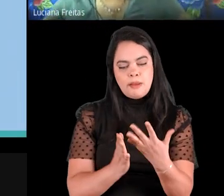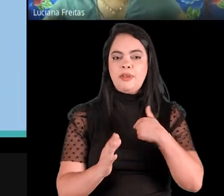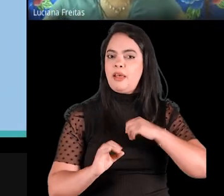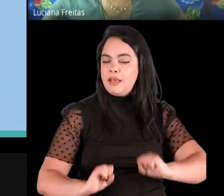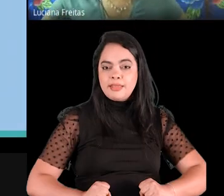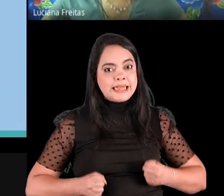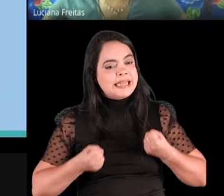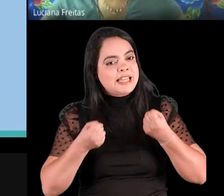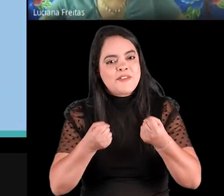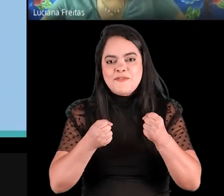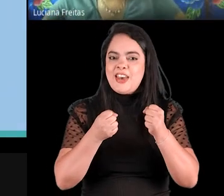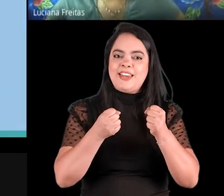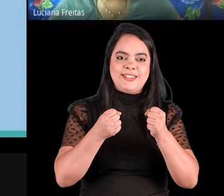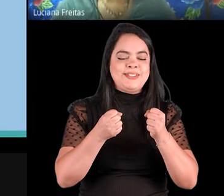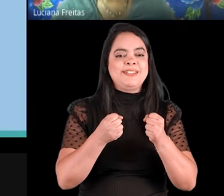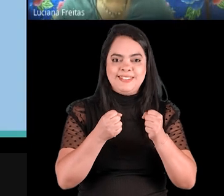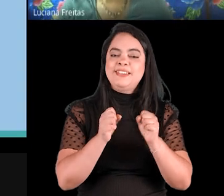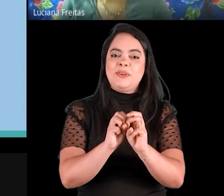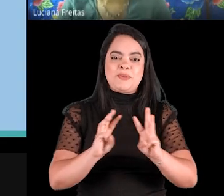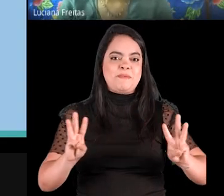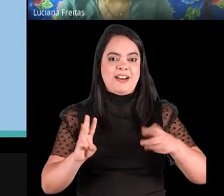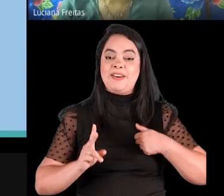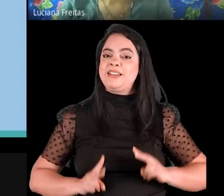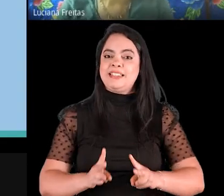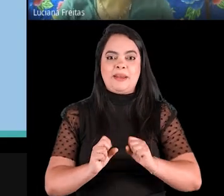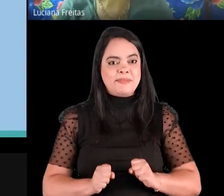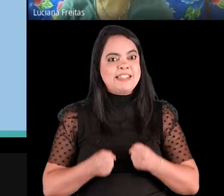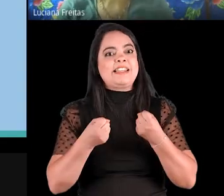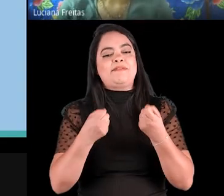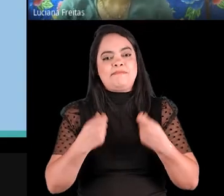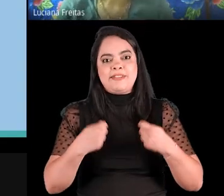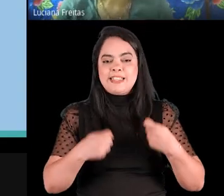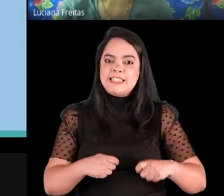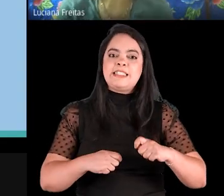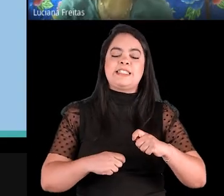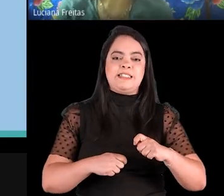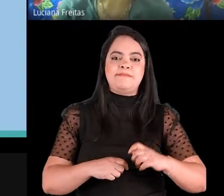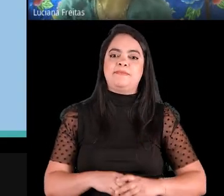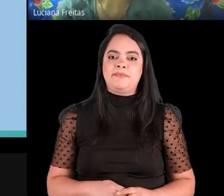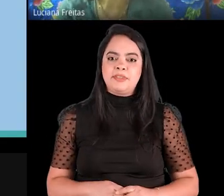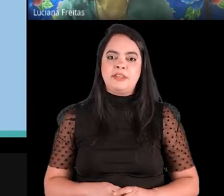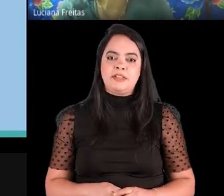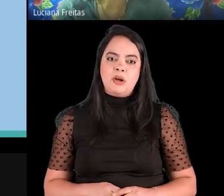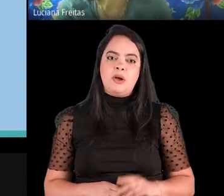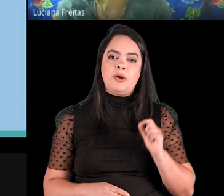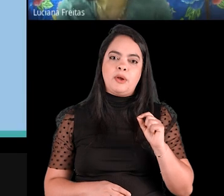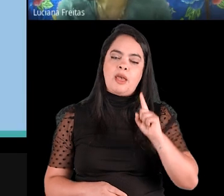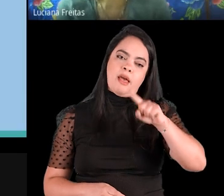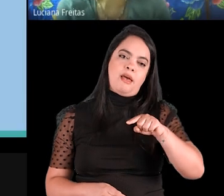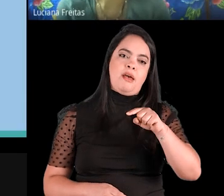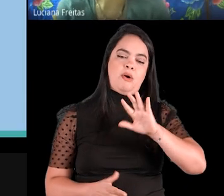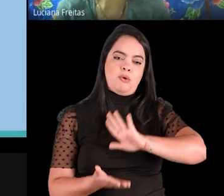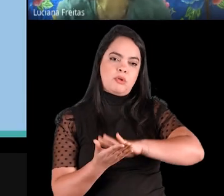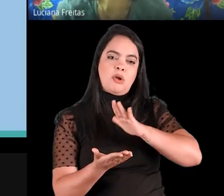defendo muito no portal, né, eu vivo falando desse profissional, então só dizer, né, que é o tradutor e intérprete de